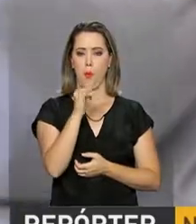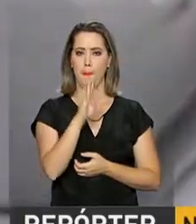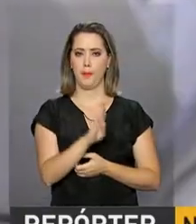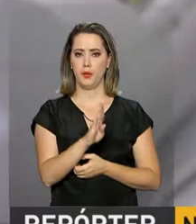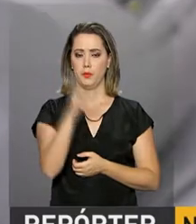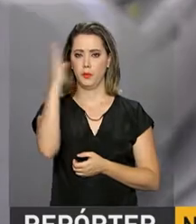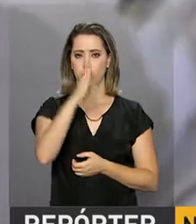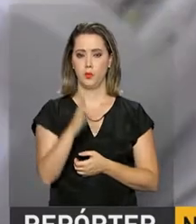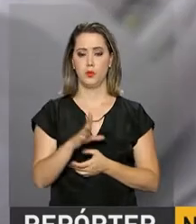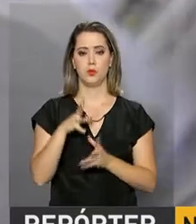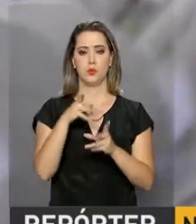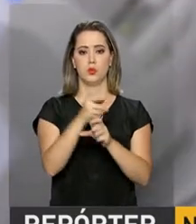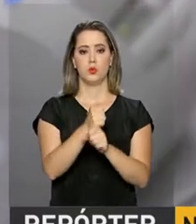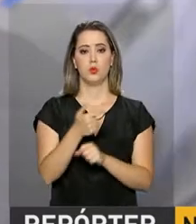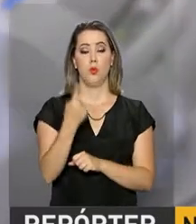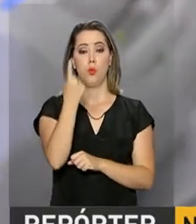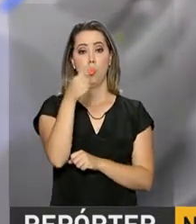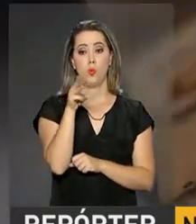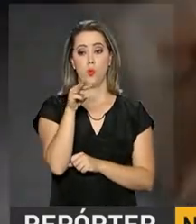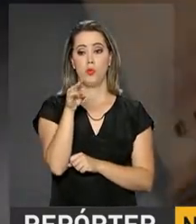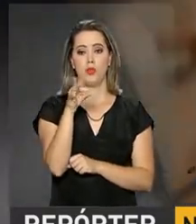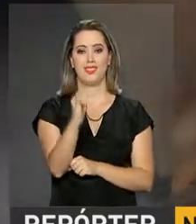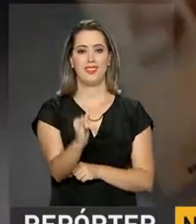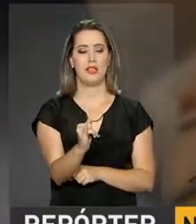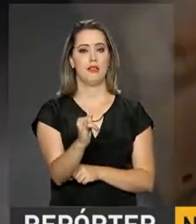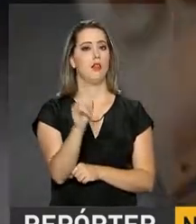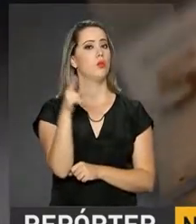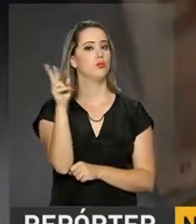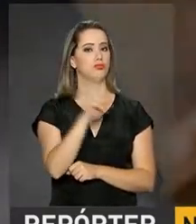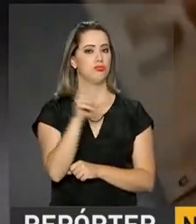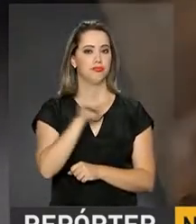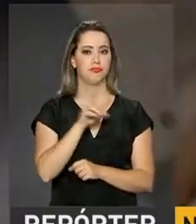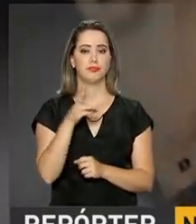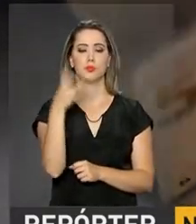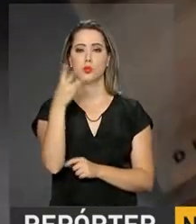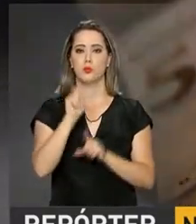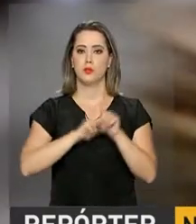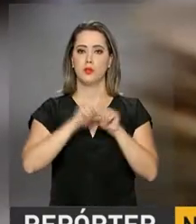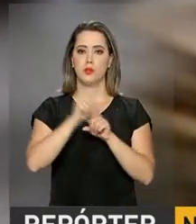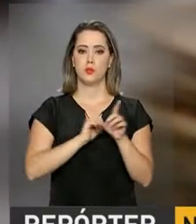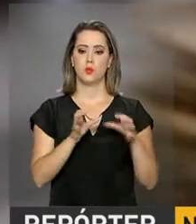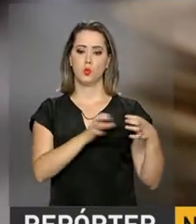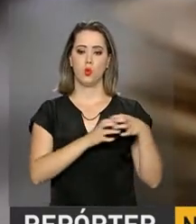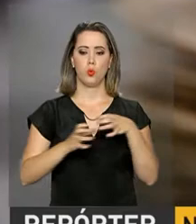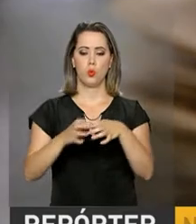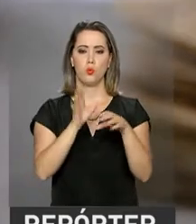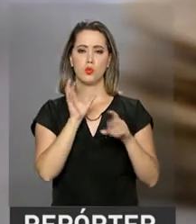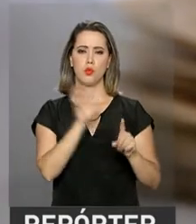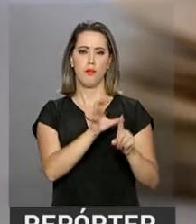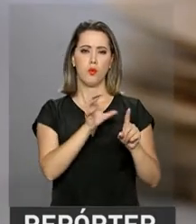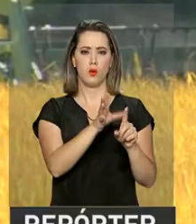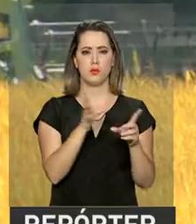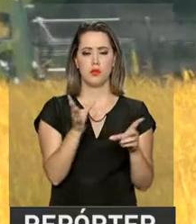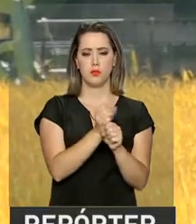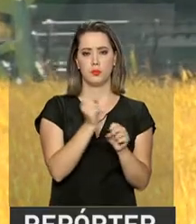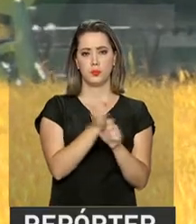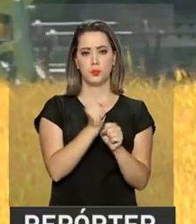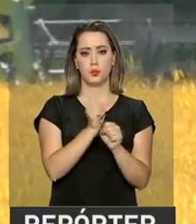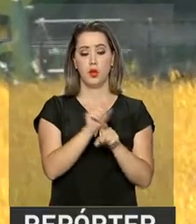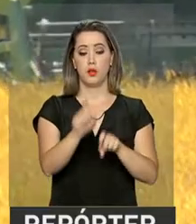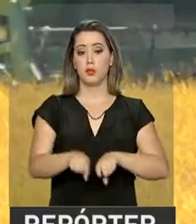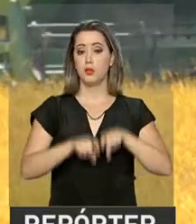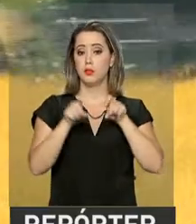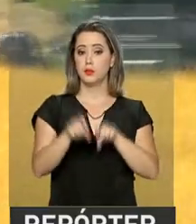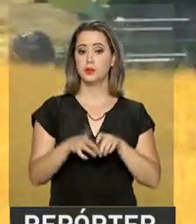1 trilhão e 600 bilhões de reais no trimestre entre os setores que influenciaram o cálculo o setor agrícola